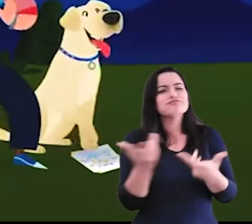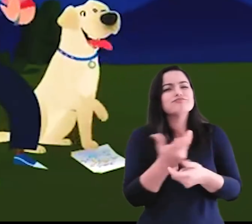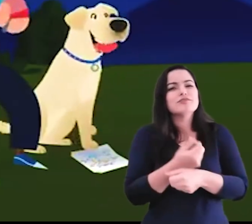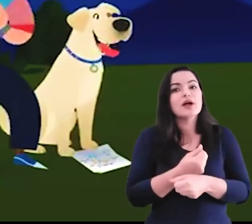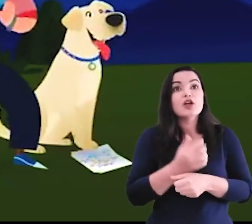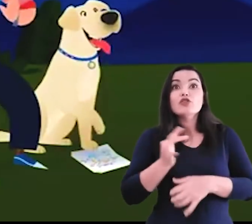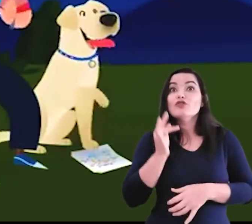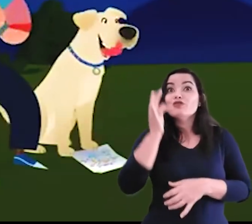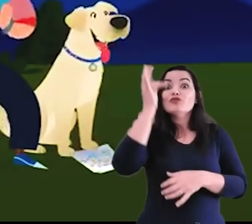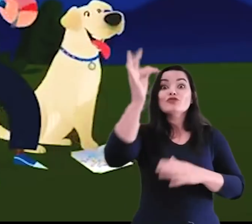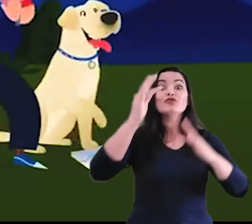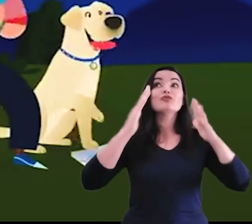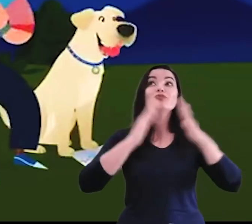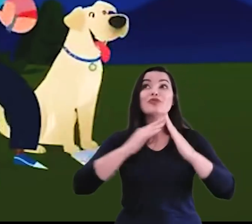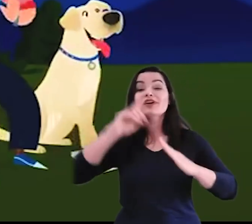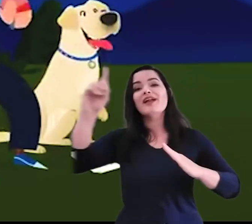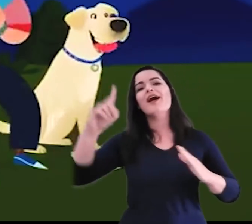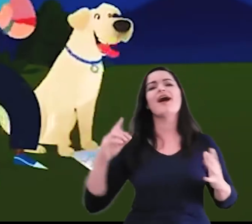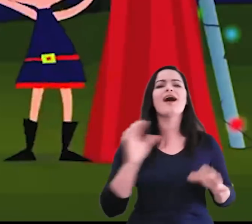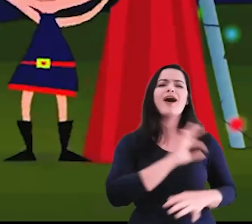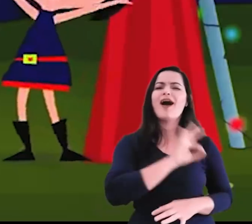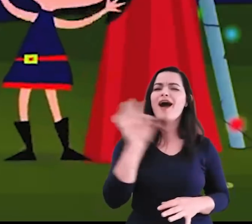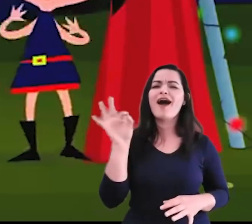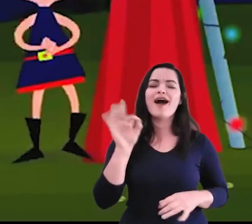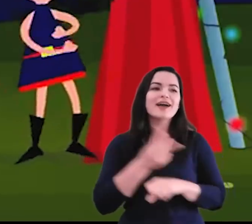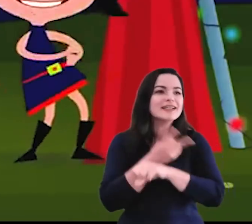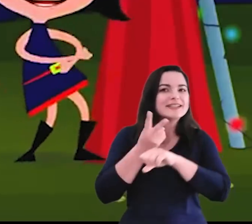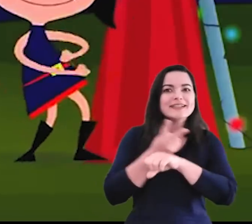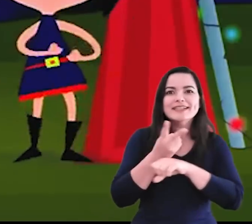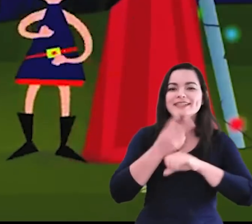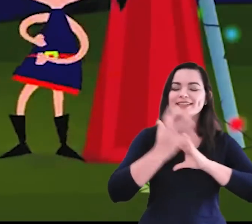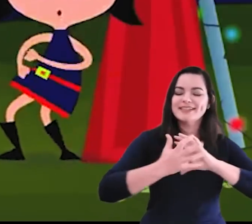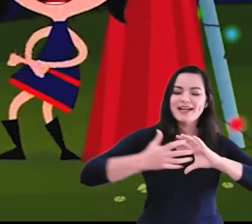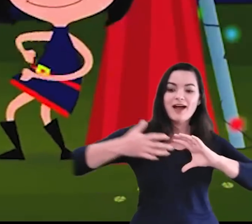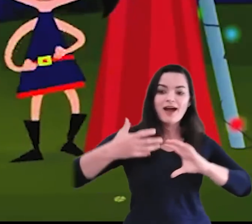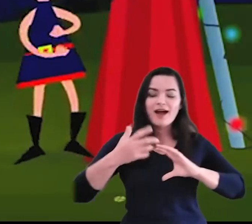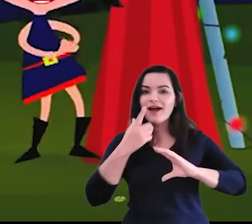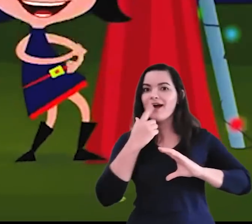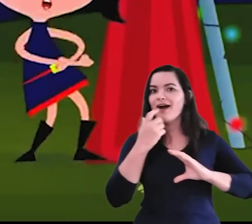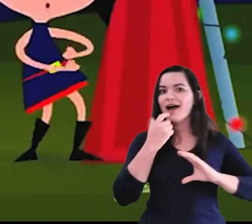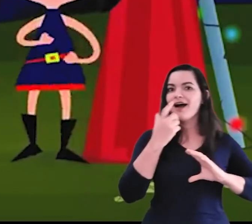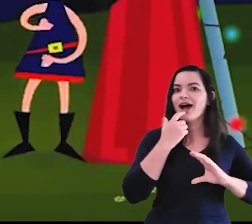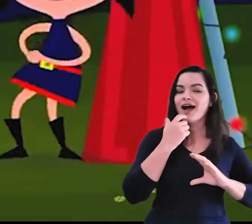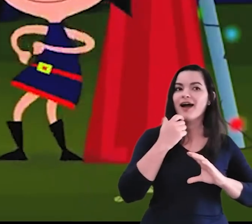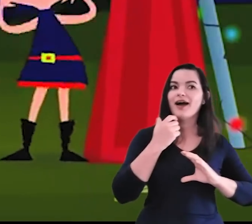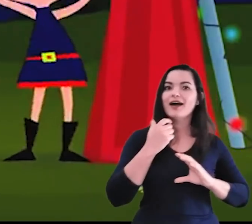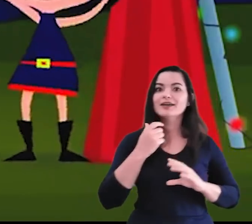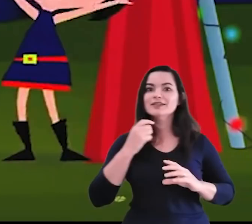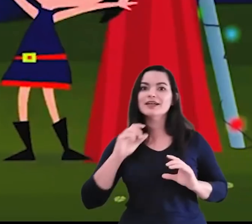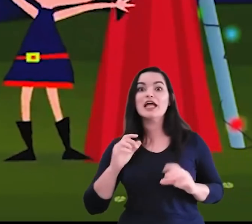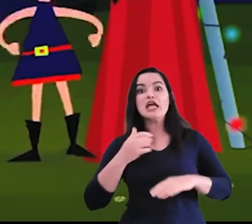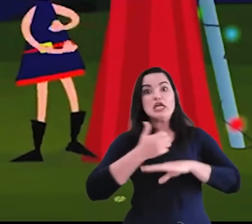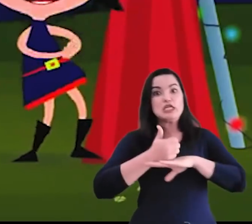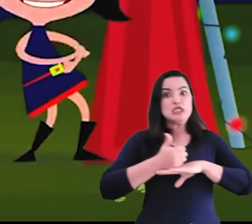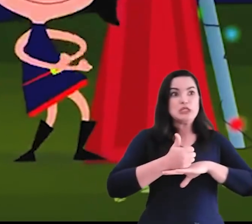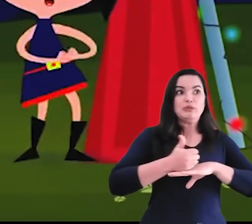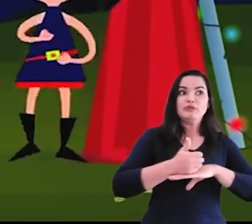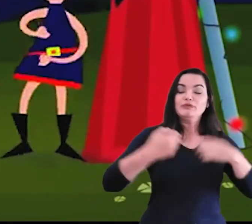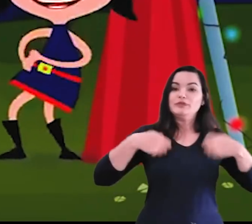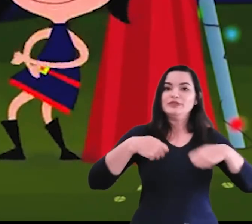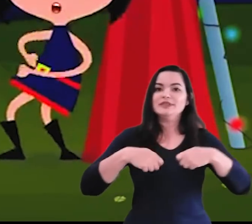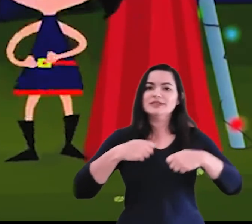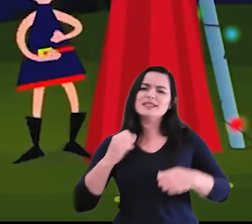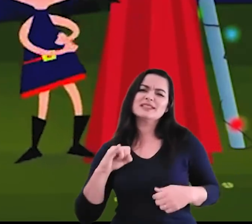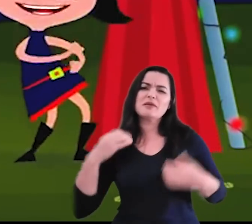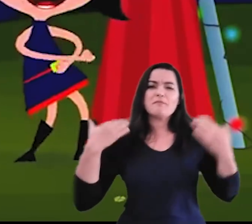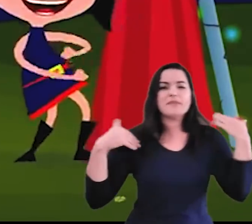ser sensacional. Explorar Marte é missão espacial. Passear em Marte